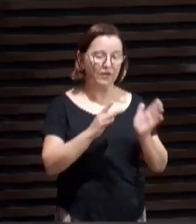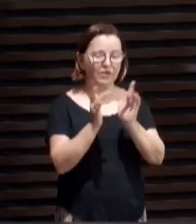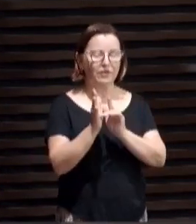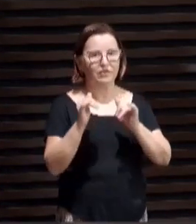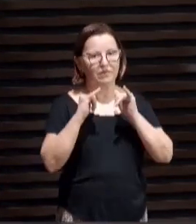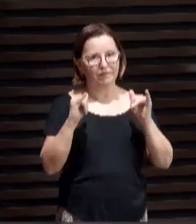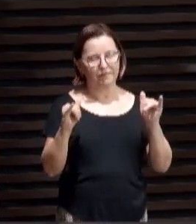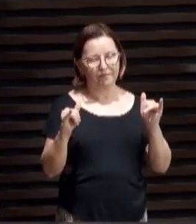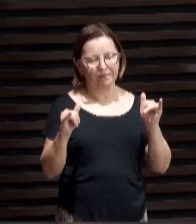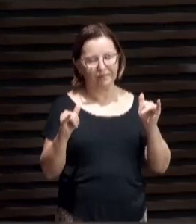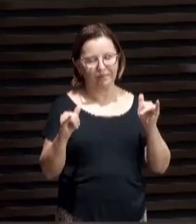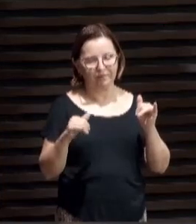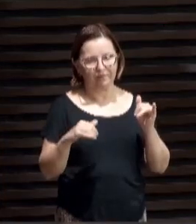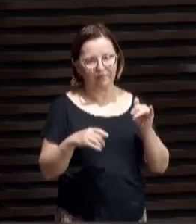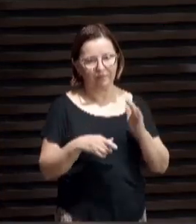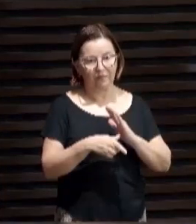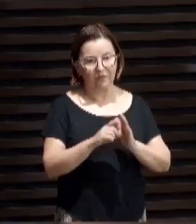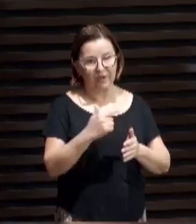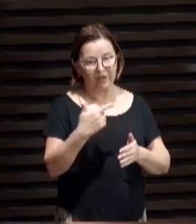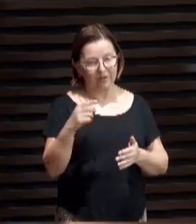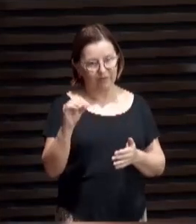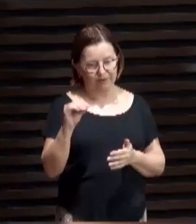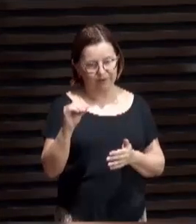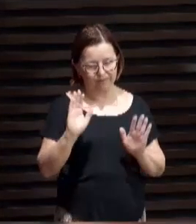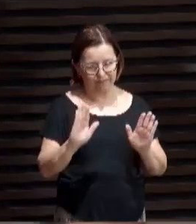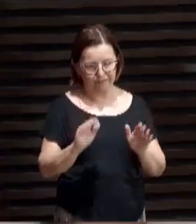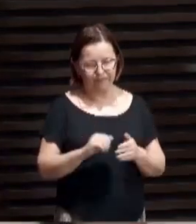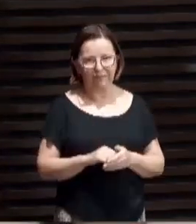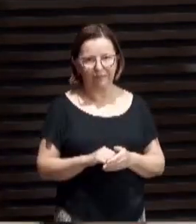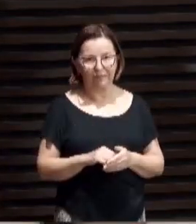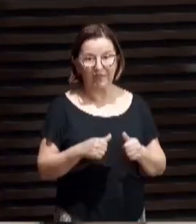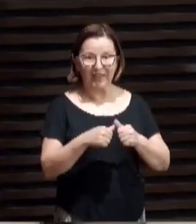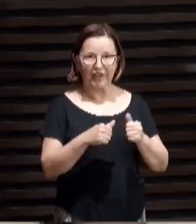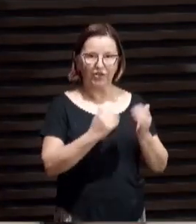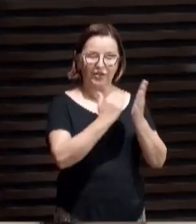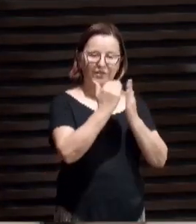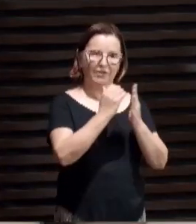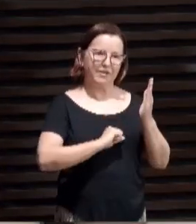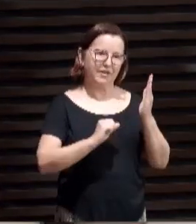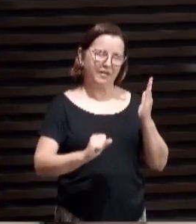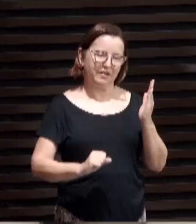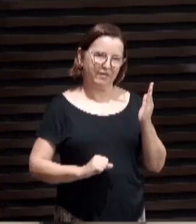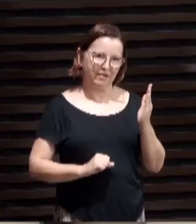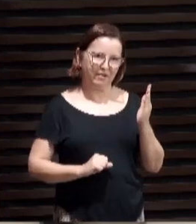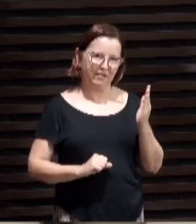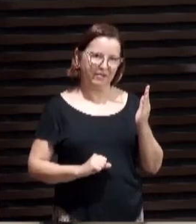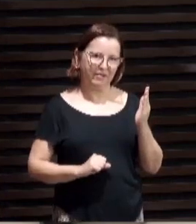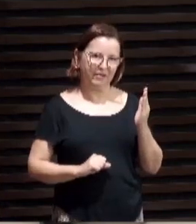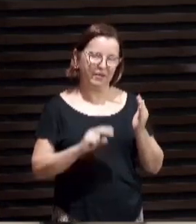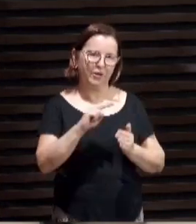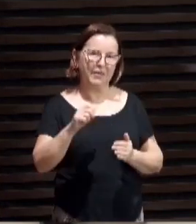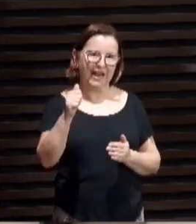Jesus. Antes do 20, vamos aqui olhar um pouquinho. Esse sumo sacerdote aqui é o Anás.